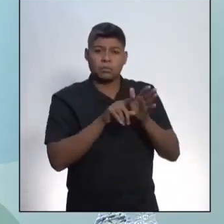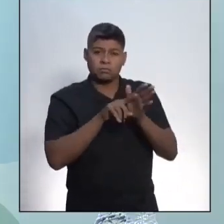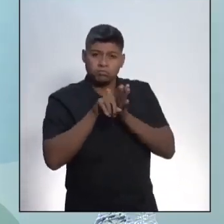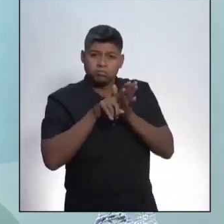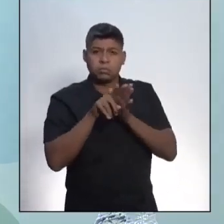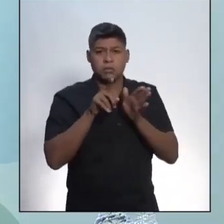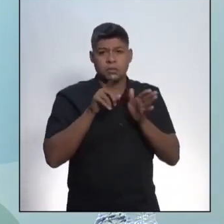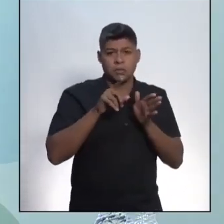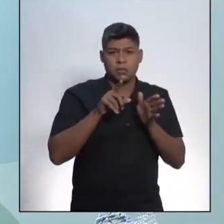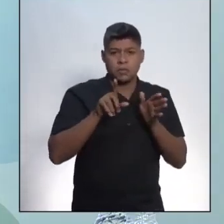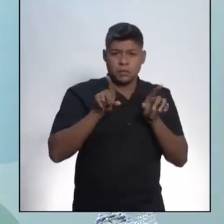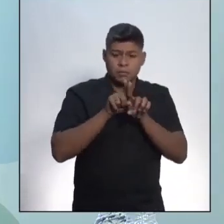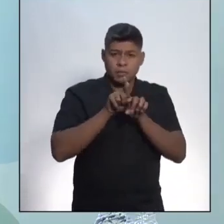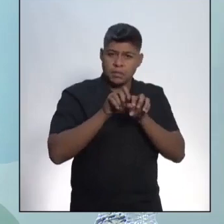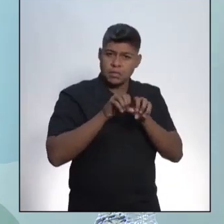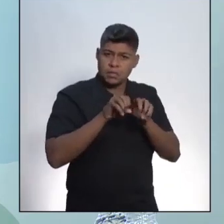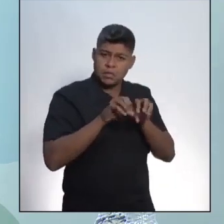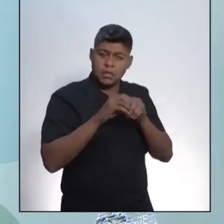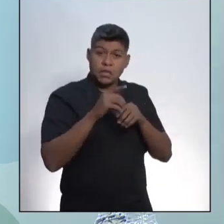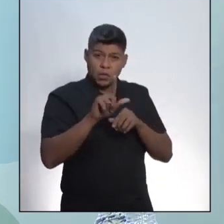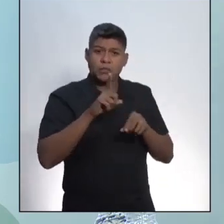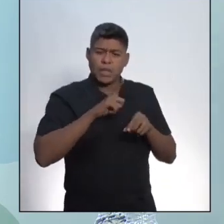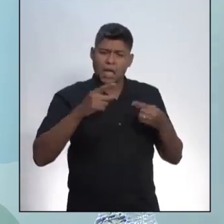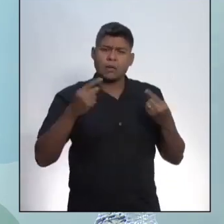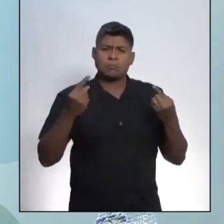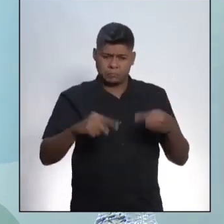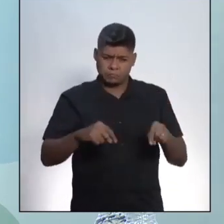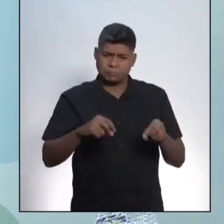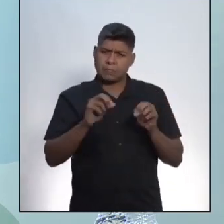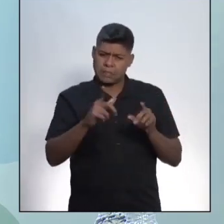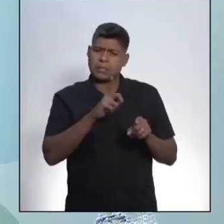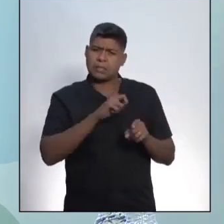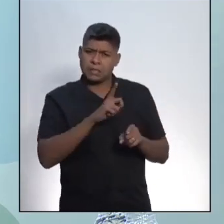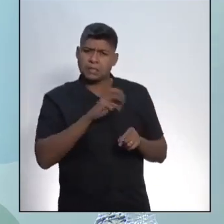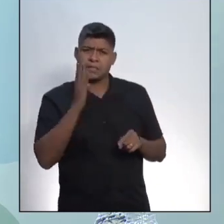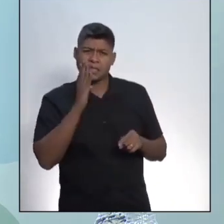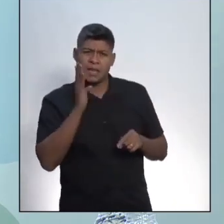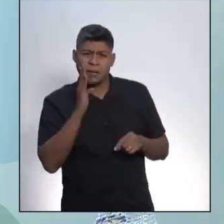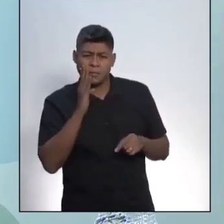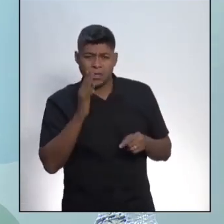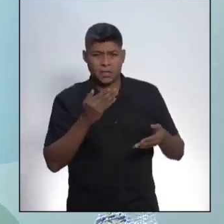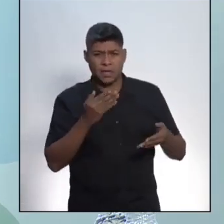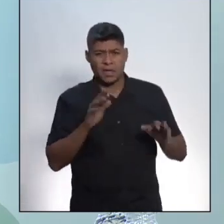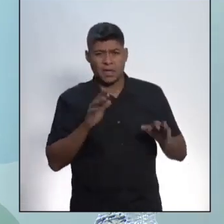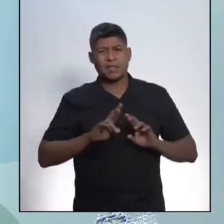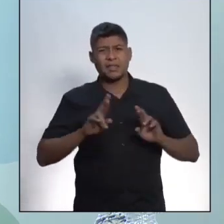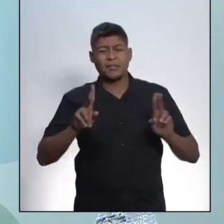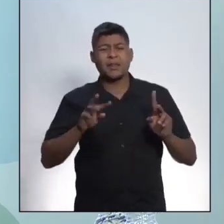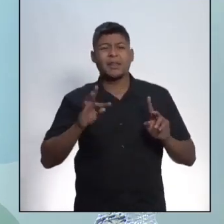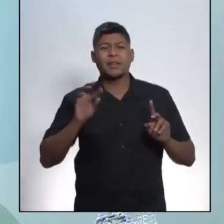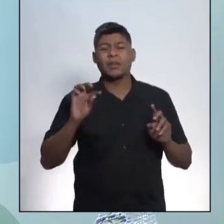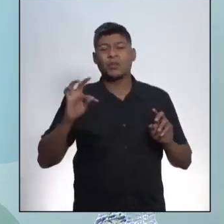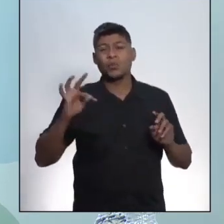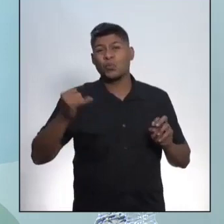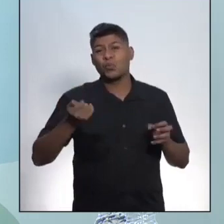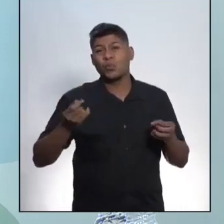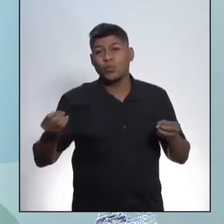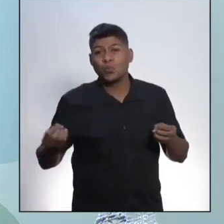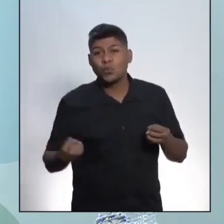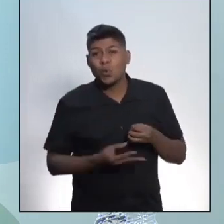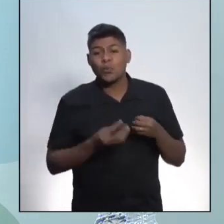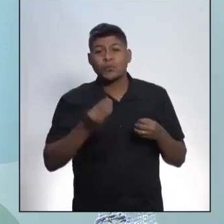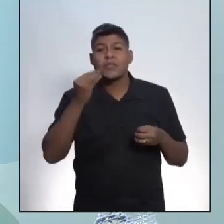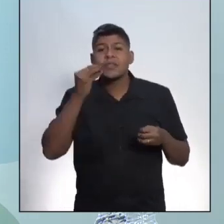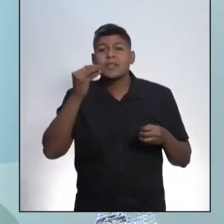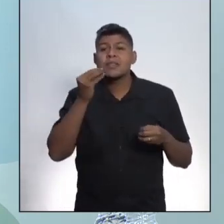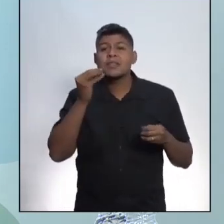solução e na implementação. De novo, tem desafios, mas também são inerentes de tudo que é novo, de tudo que é uma